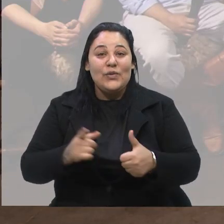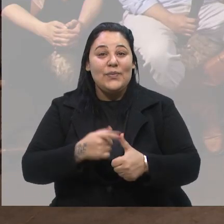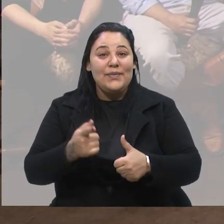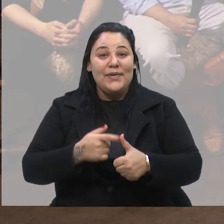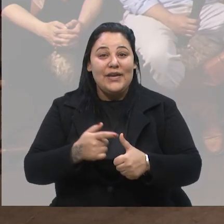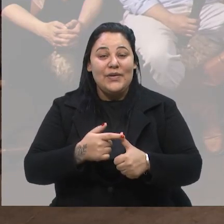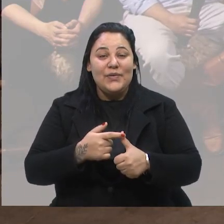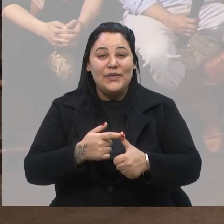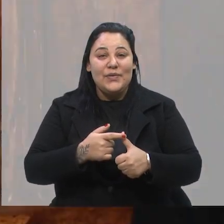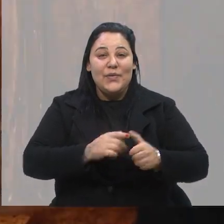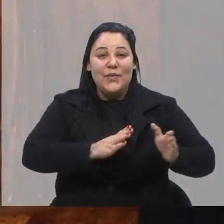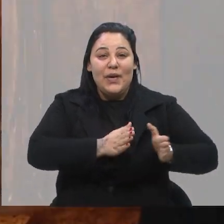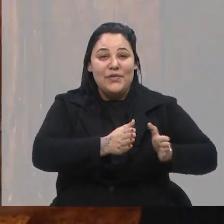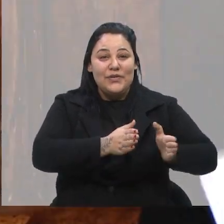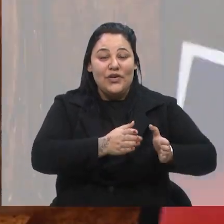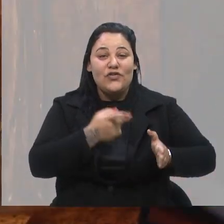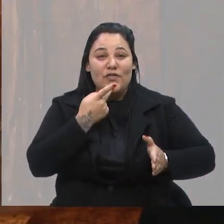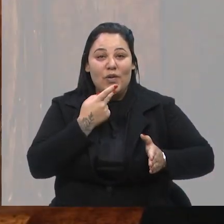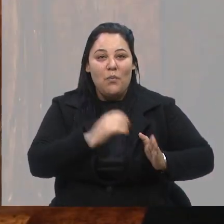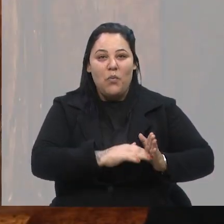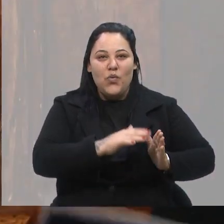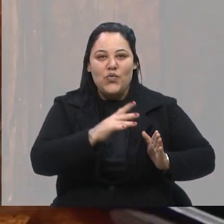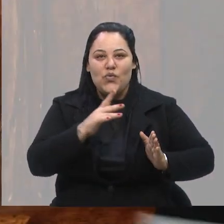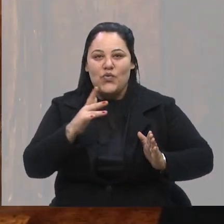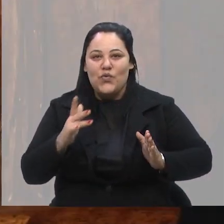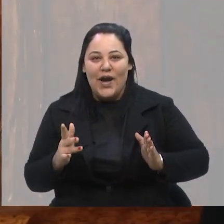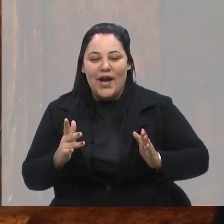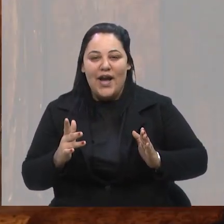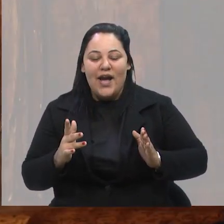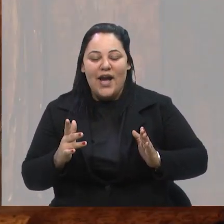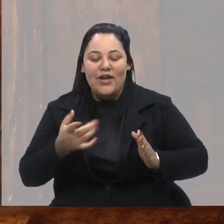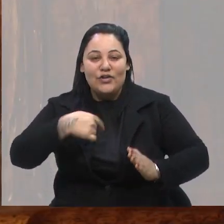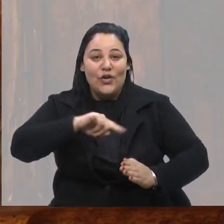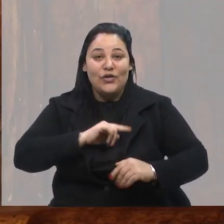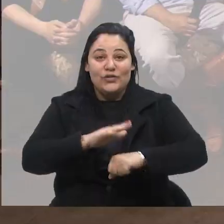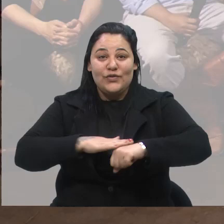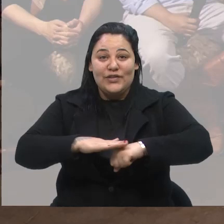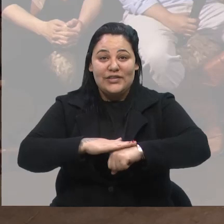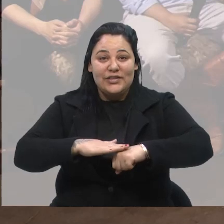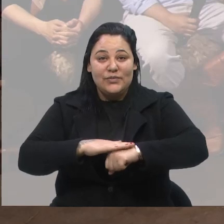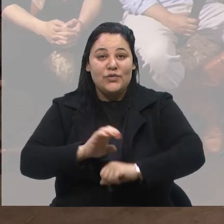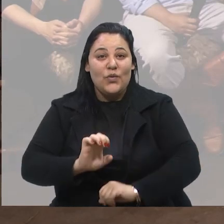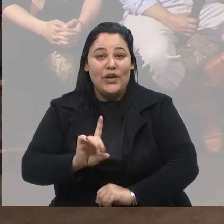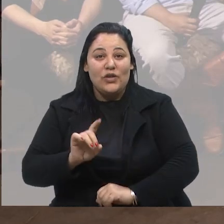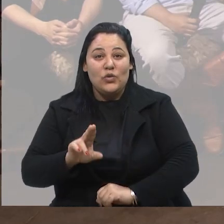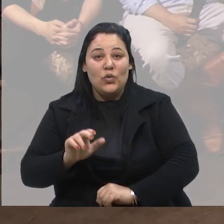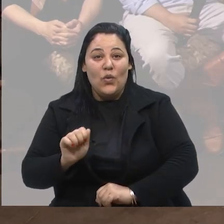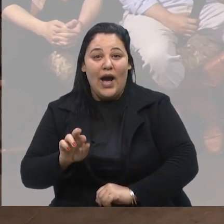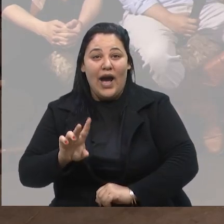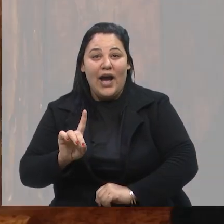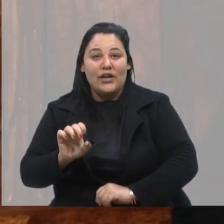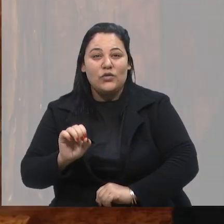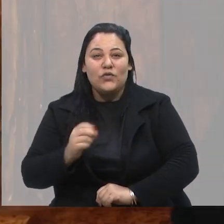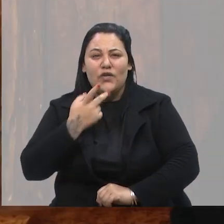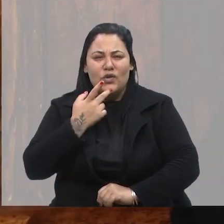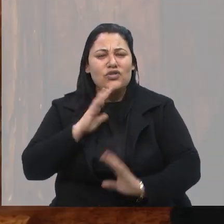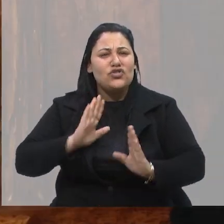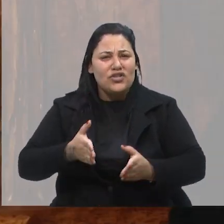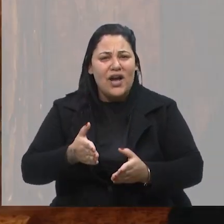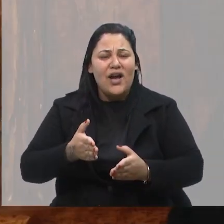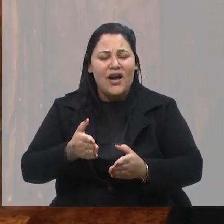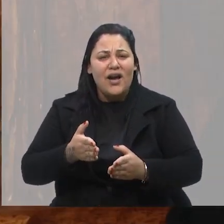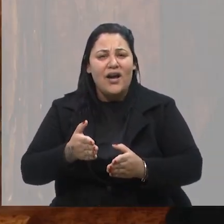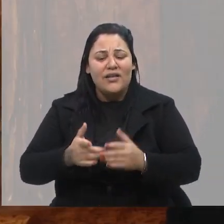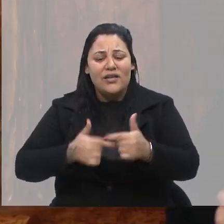gente falou um pouquinho da trajetória, a gente até conversava, o Eduardo falou que já tocou com a Malu. Robson, tem muito isso,